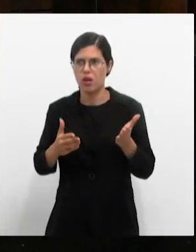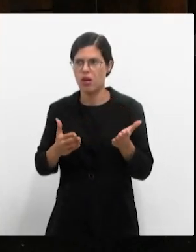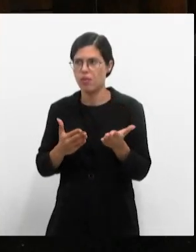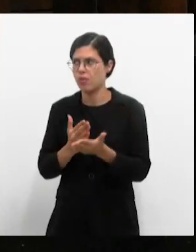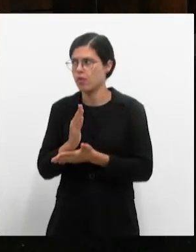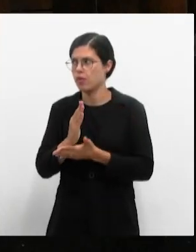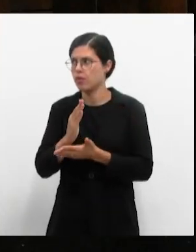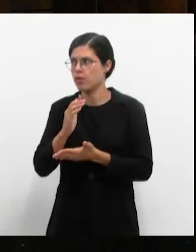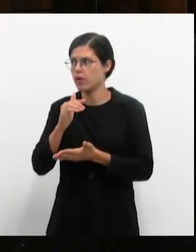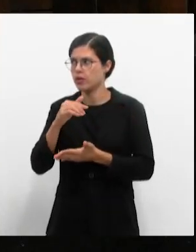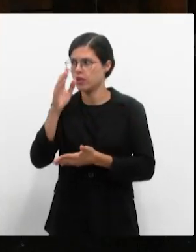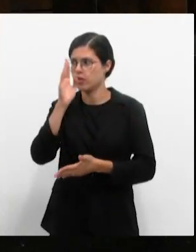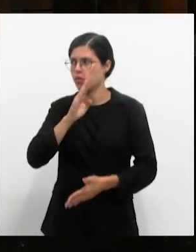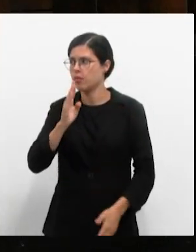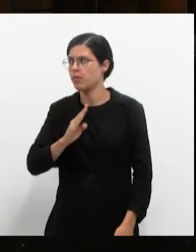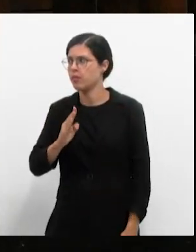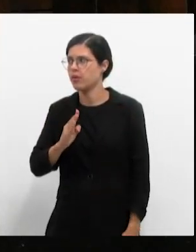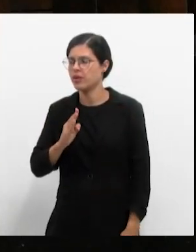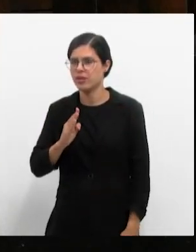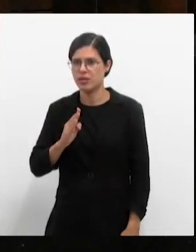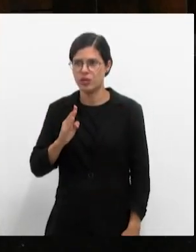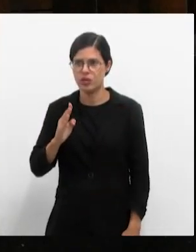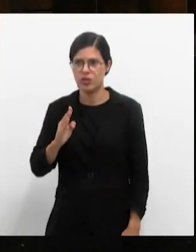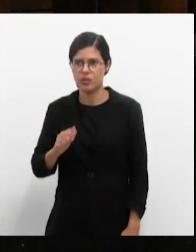todo o país sobre o assunto,